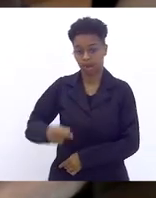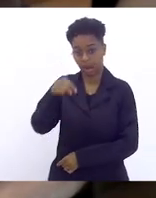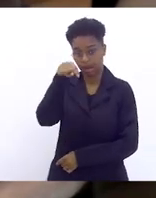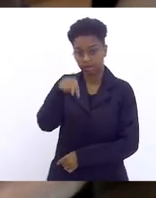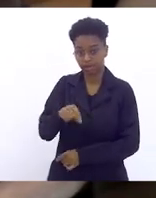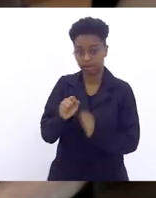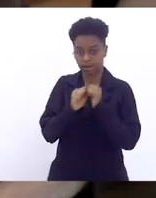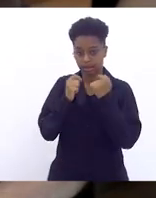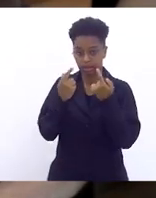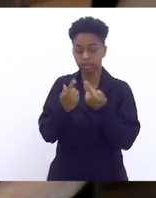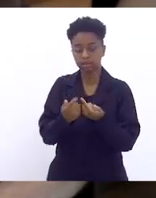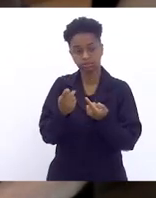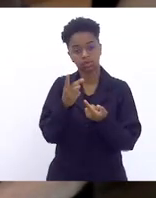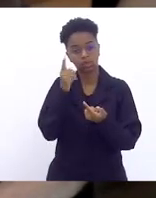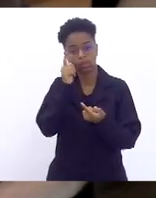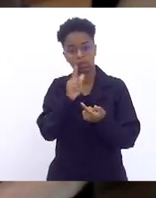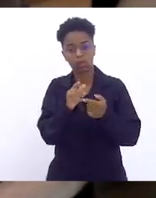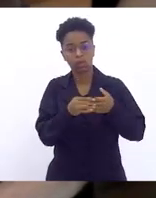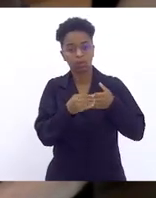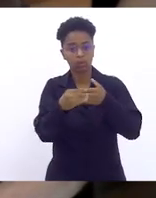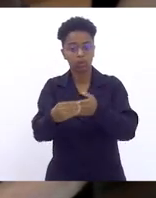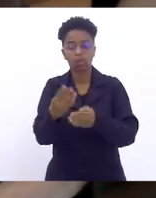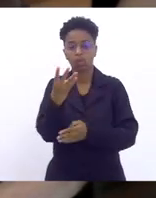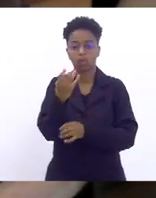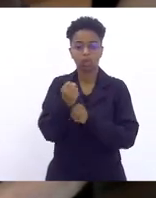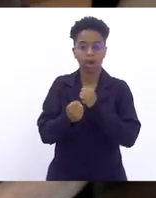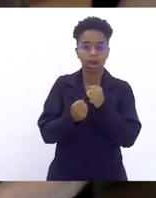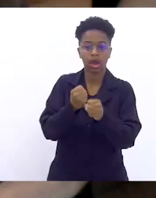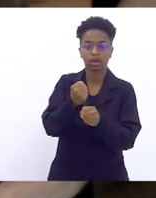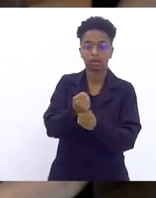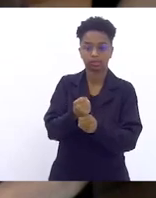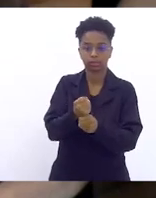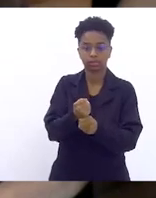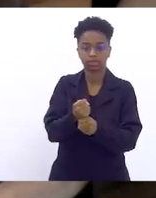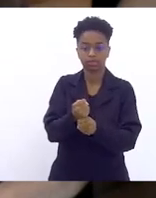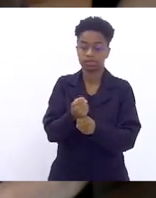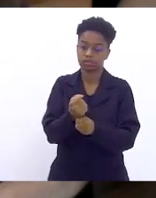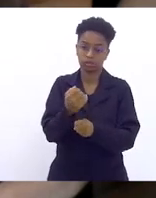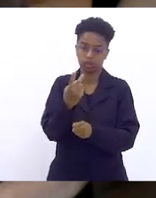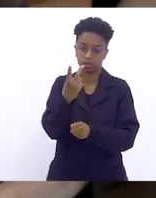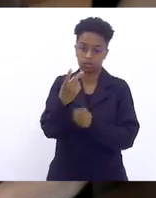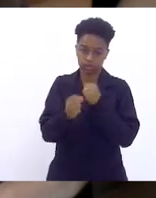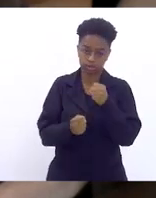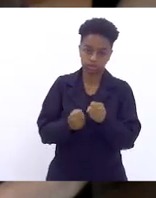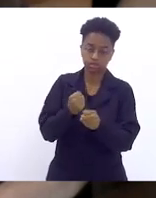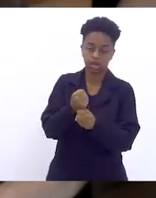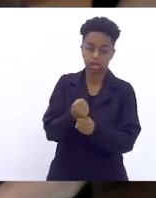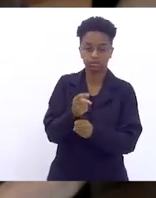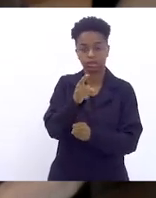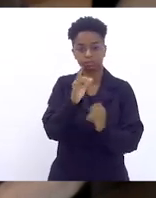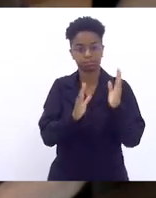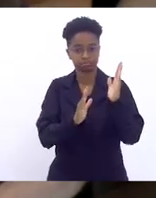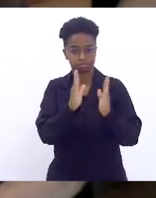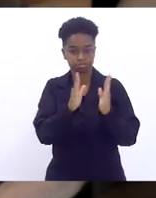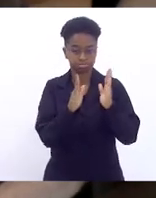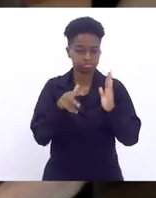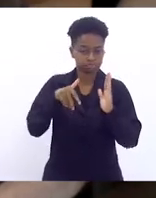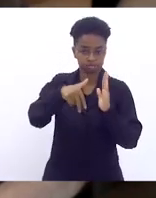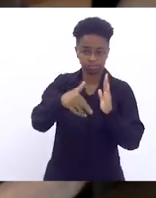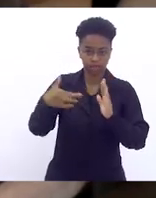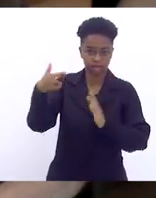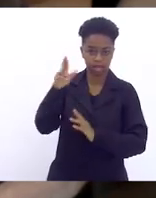ele vai conduzir nesses próximos 24 anos né nesses próximos dois anos em que ele ele está à frente